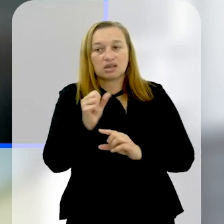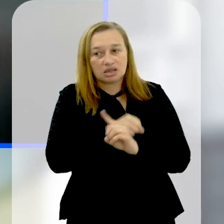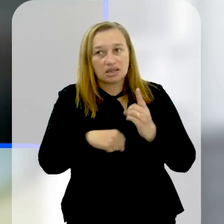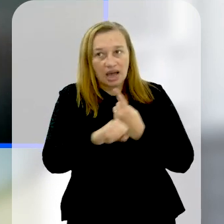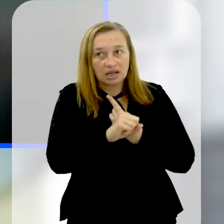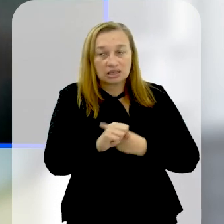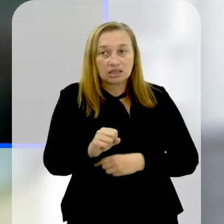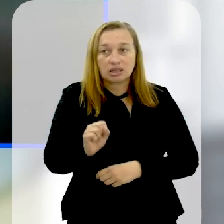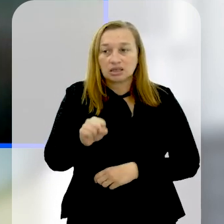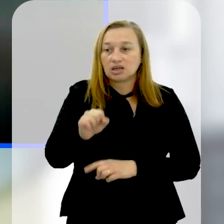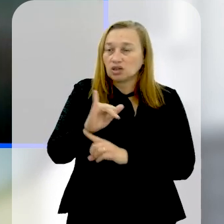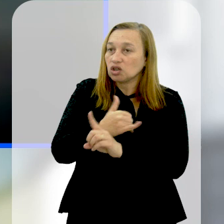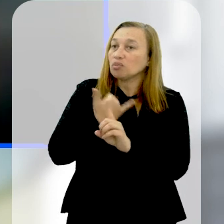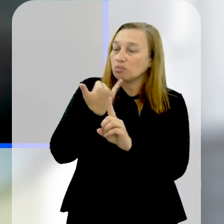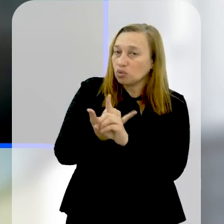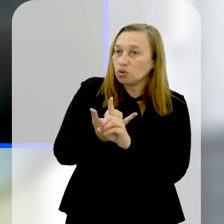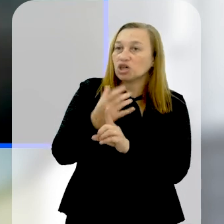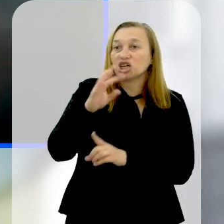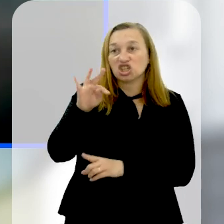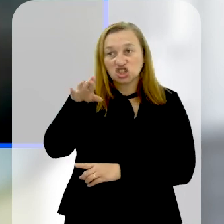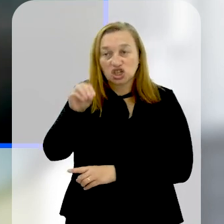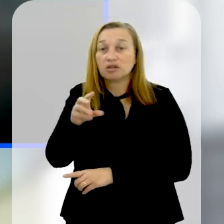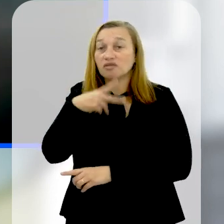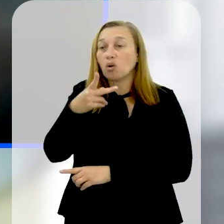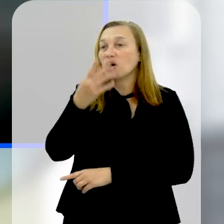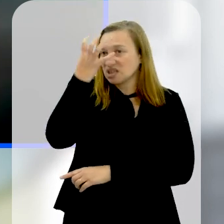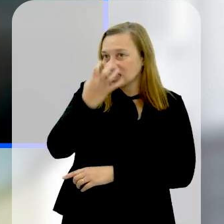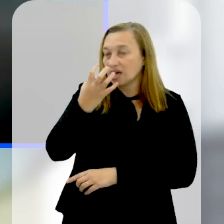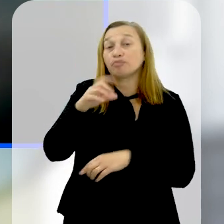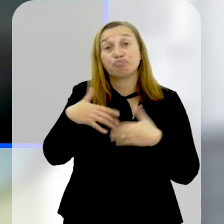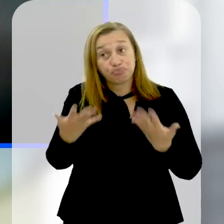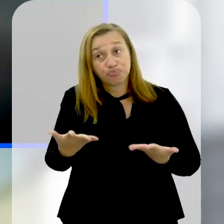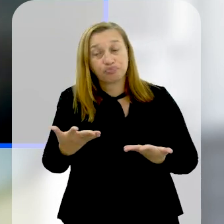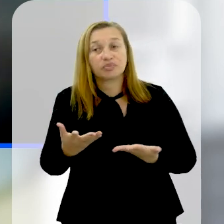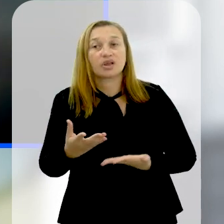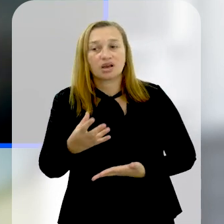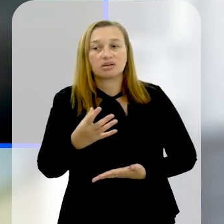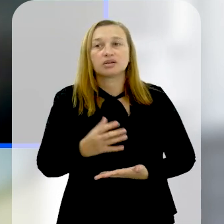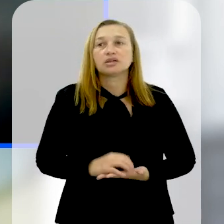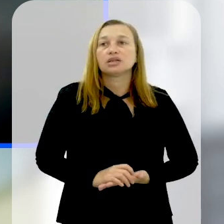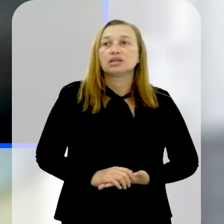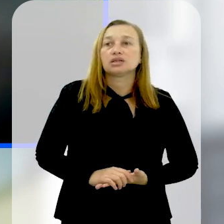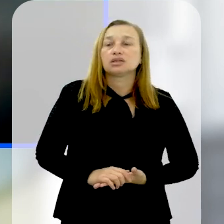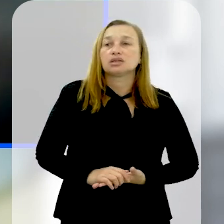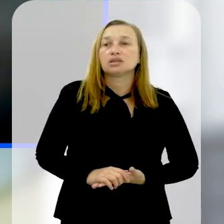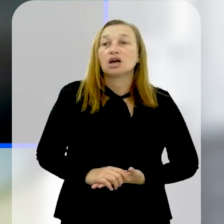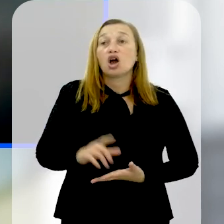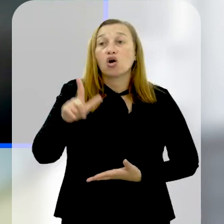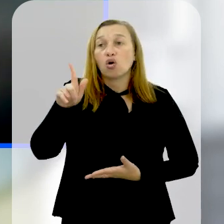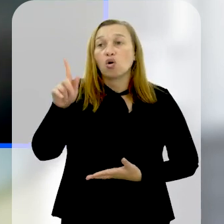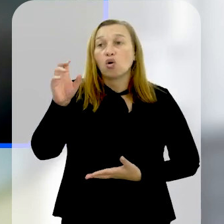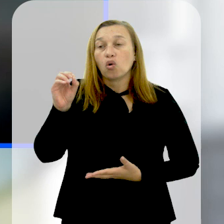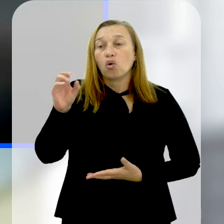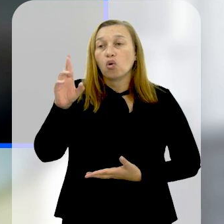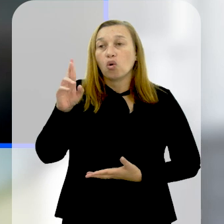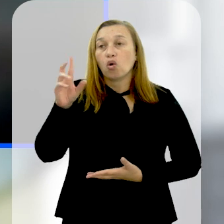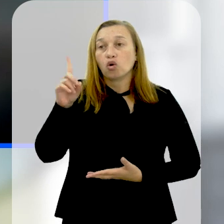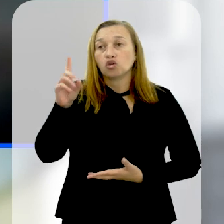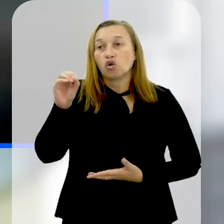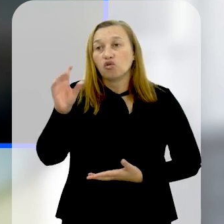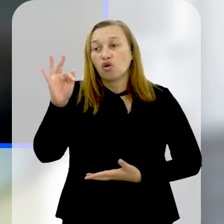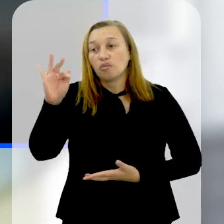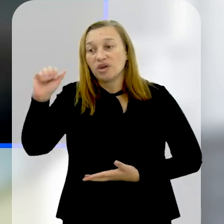sociedade. Essa questão de bullying que o Cristiano estava falando, isso é muito sério. Isso é muito sério. A gordofobia,